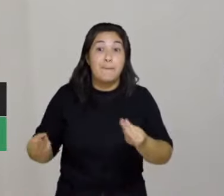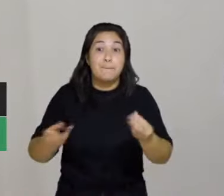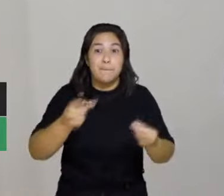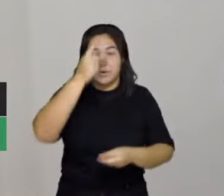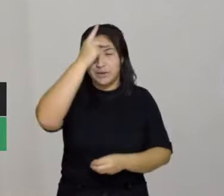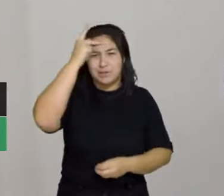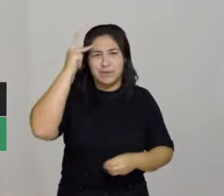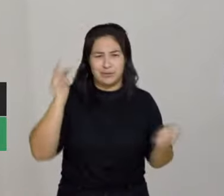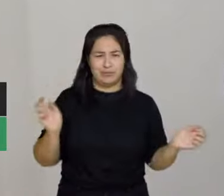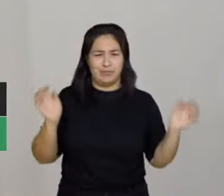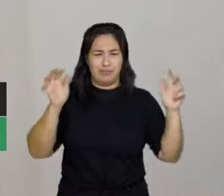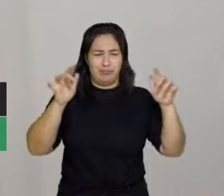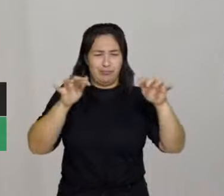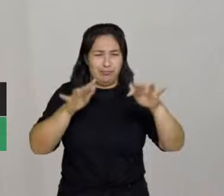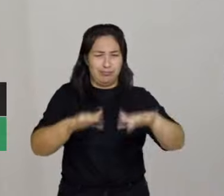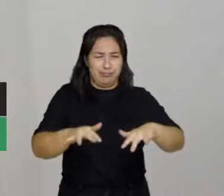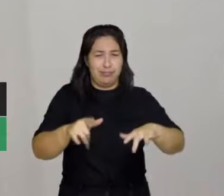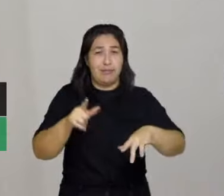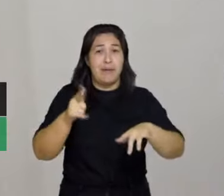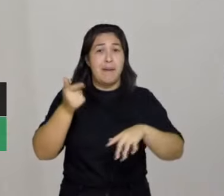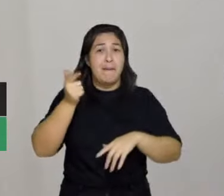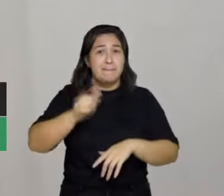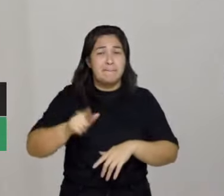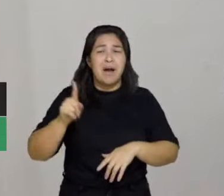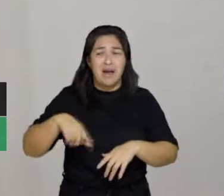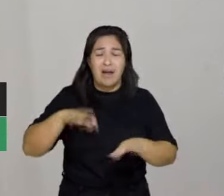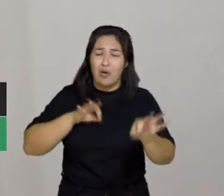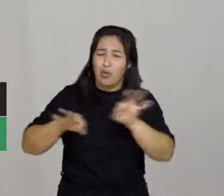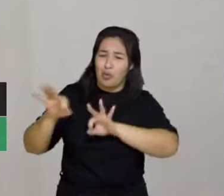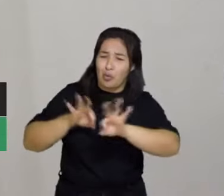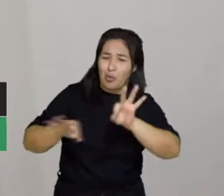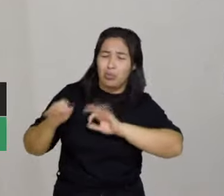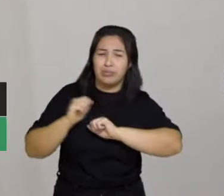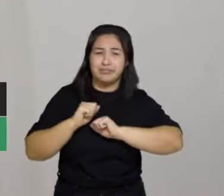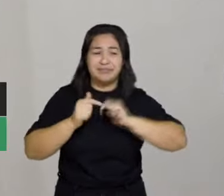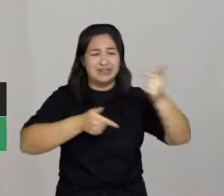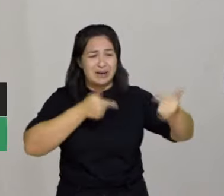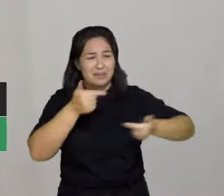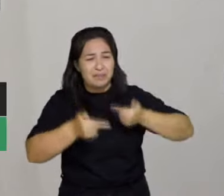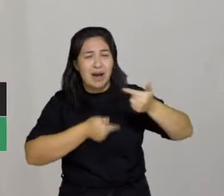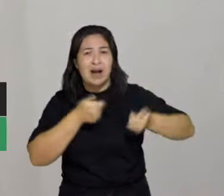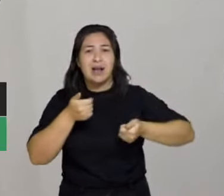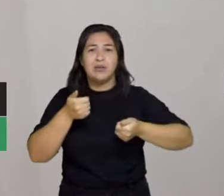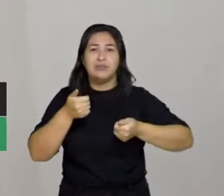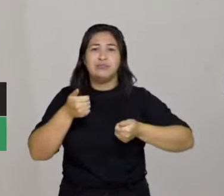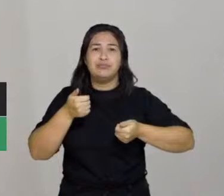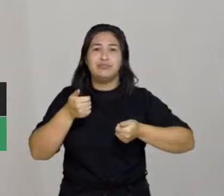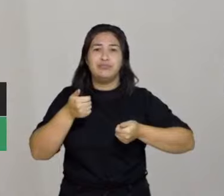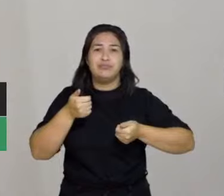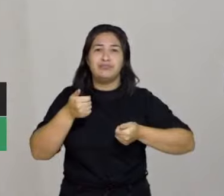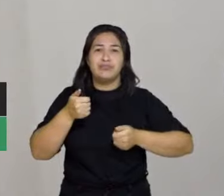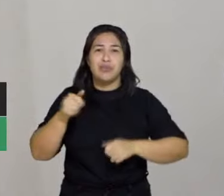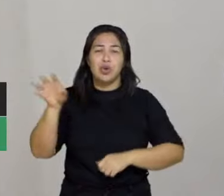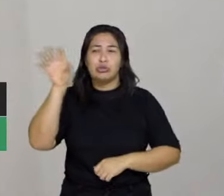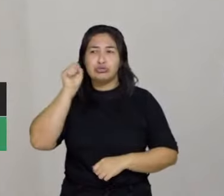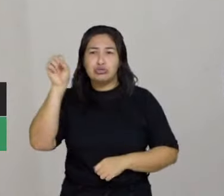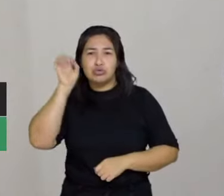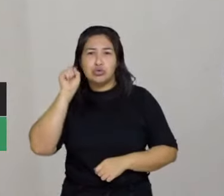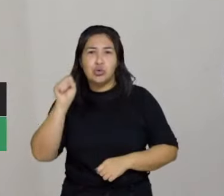esse evento que envolve uma série de pessoas, organizadores, pessoas que colocam som, pessoas que vendem,